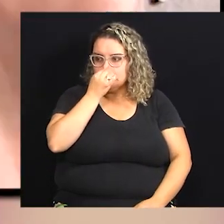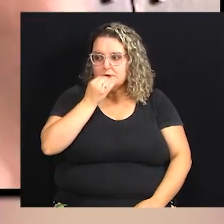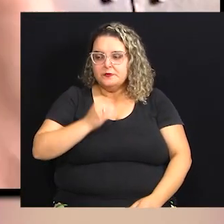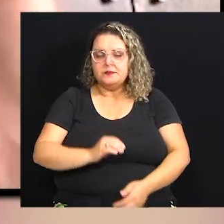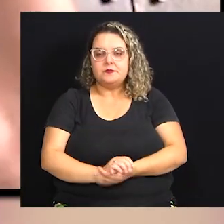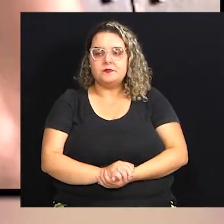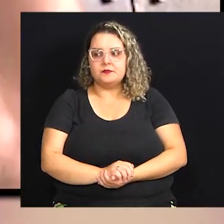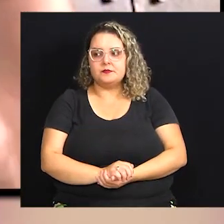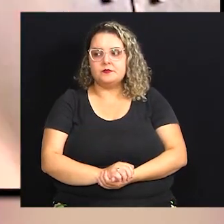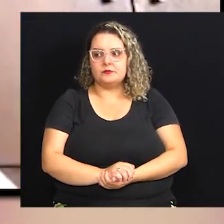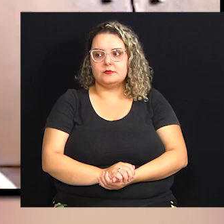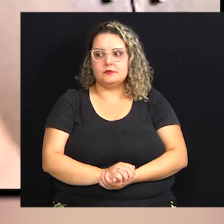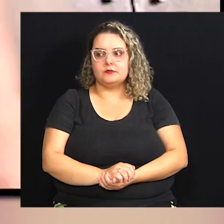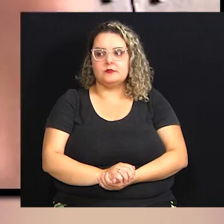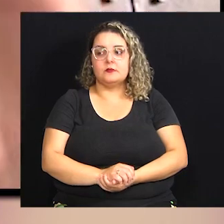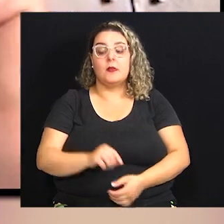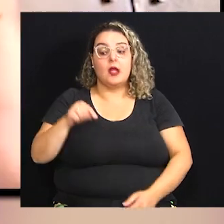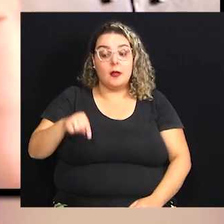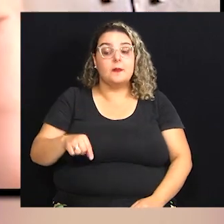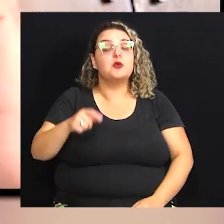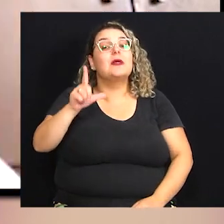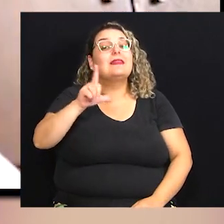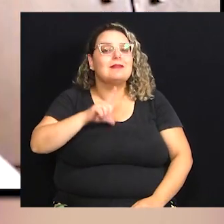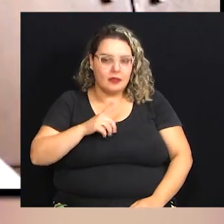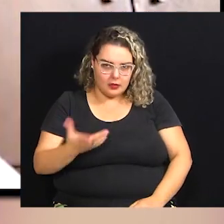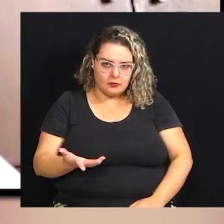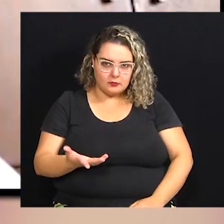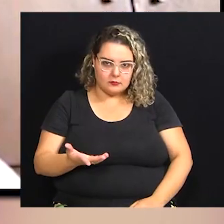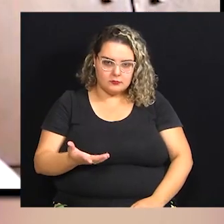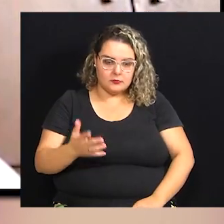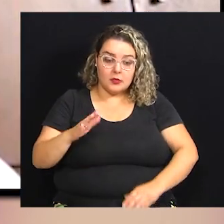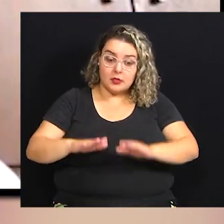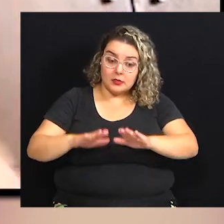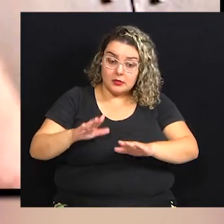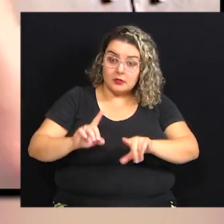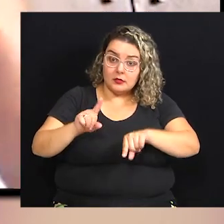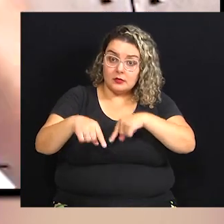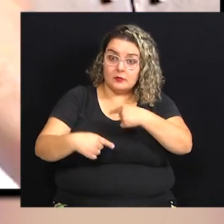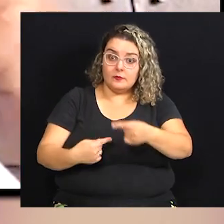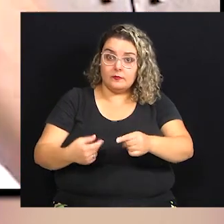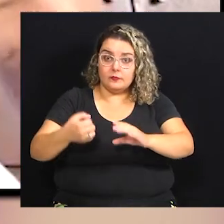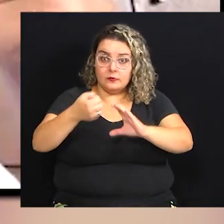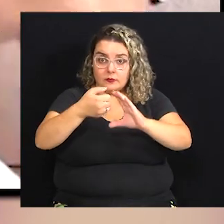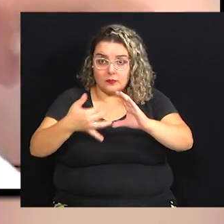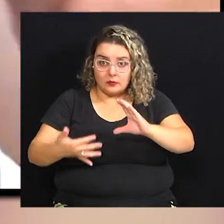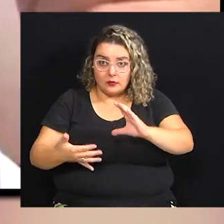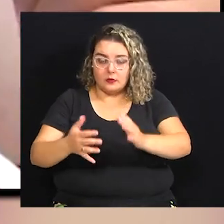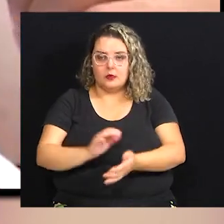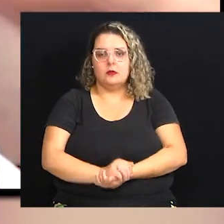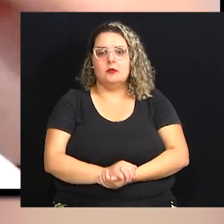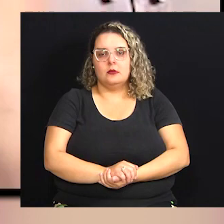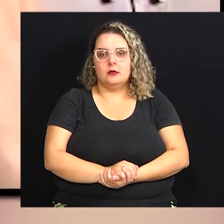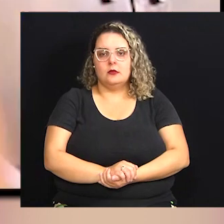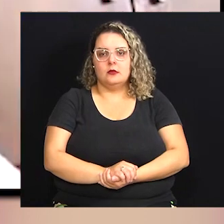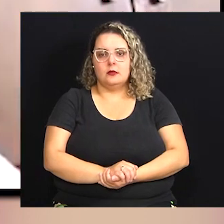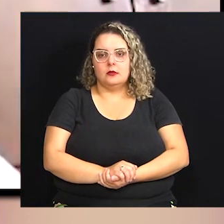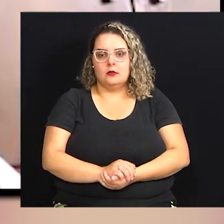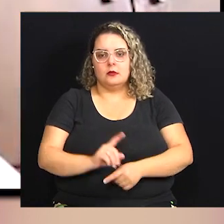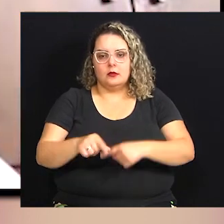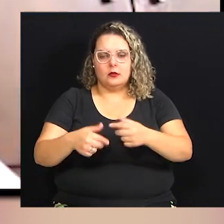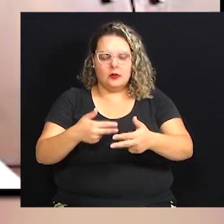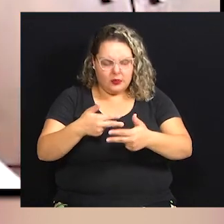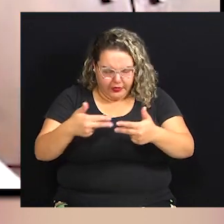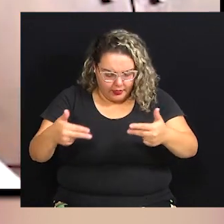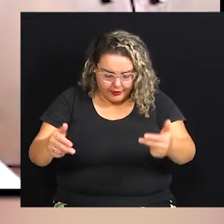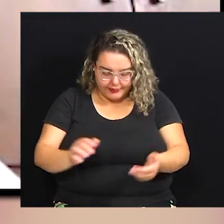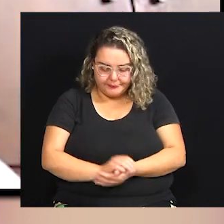você tem. A pessoa tem enxaqueca. Agora, por vezes, existem outras características, então outras